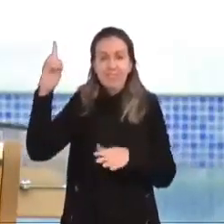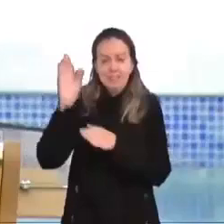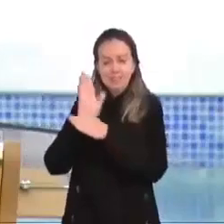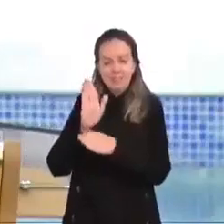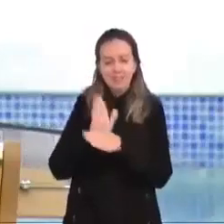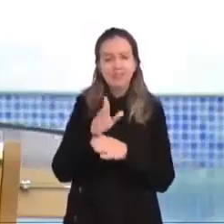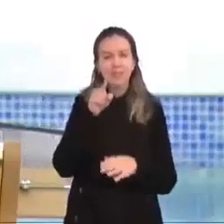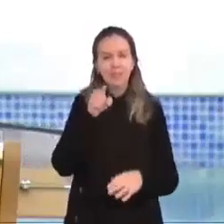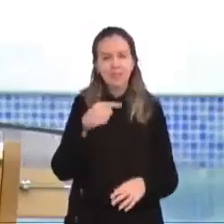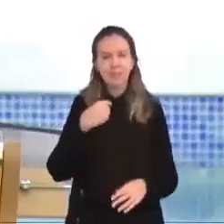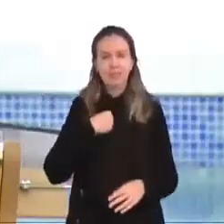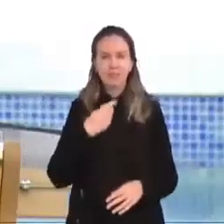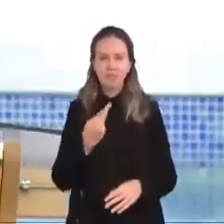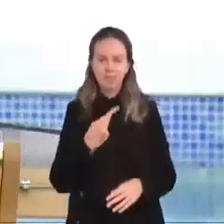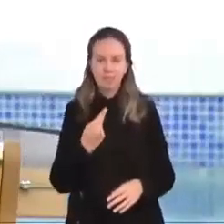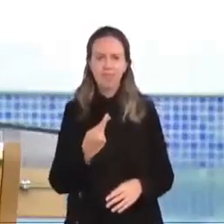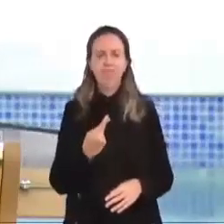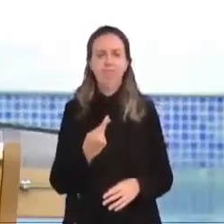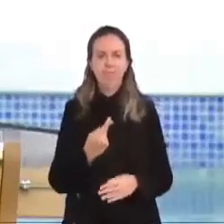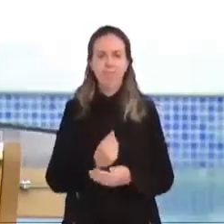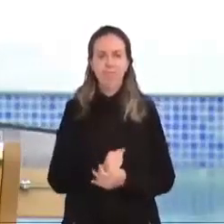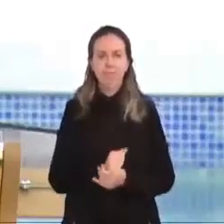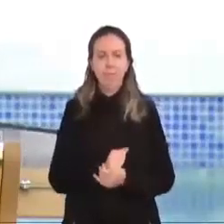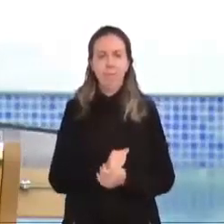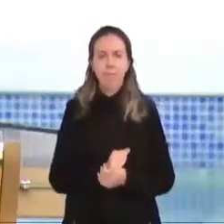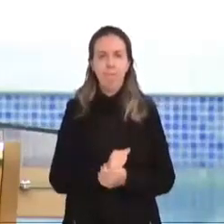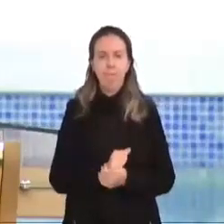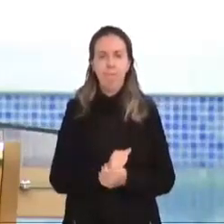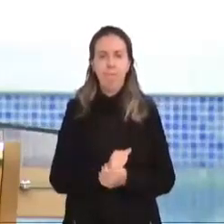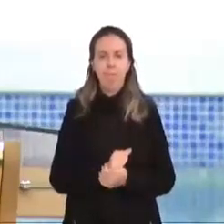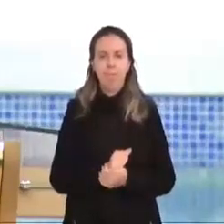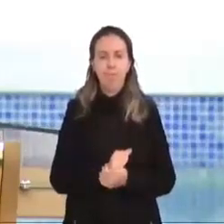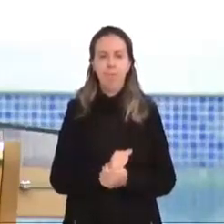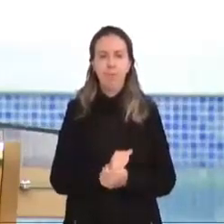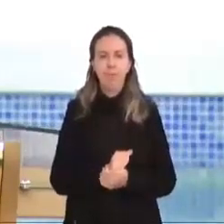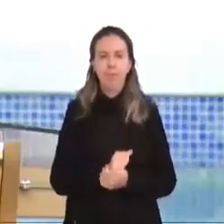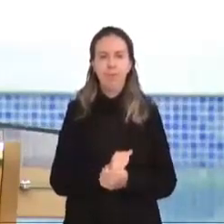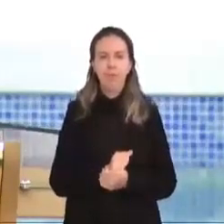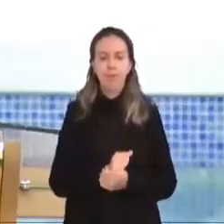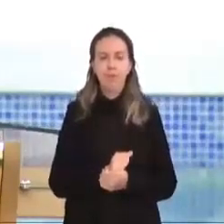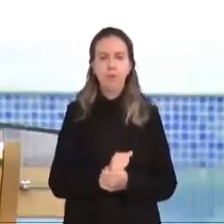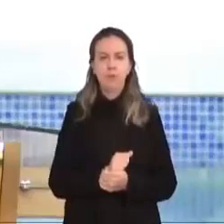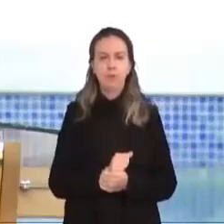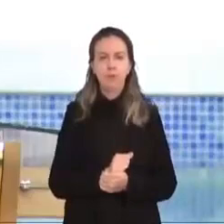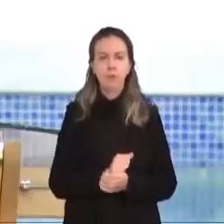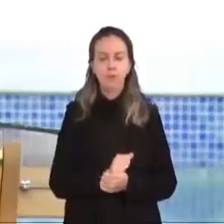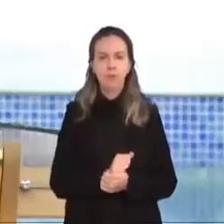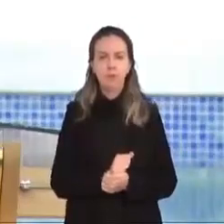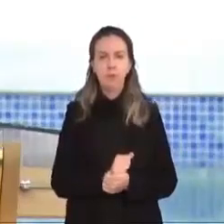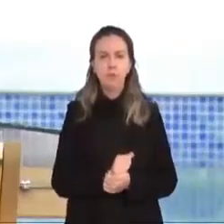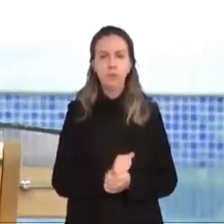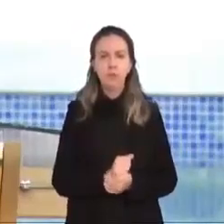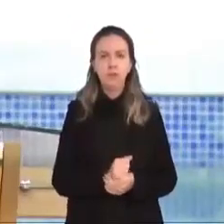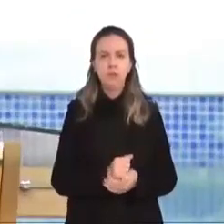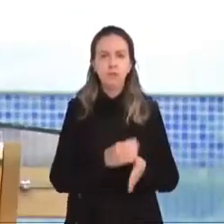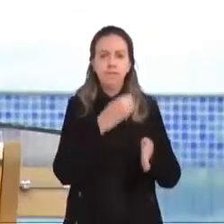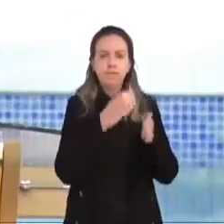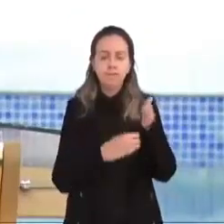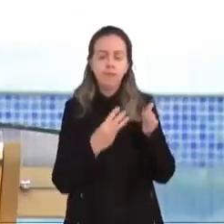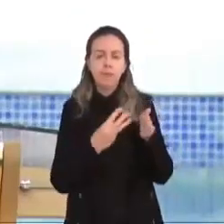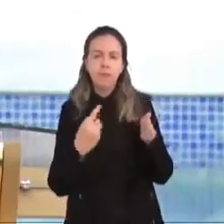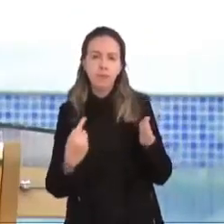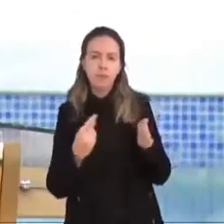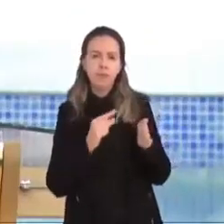é o contexto. Dentro deste contexto, a partir do capítulo de número 31, o capítulo de